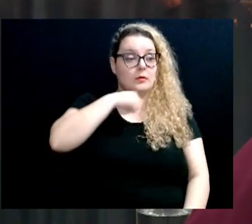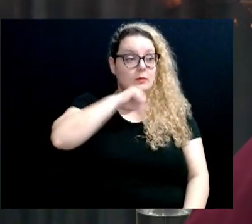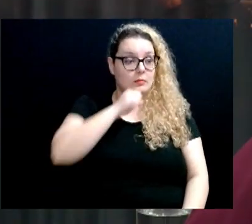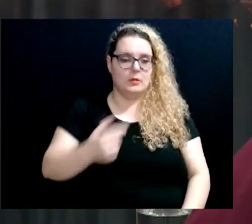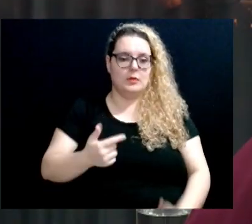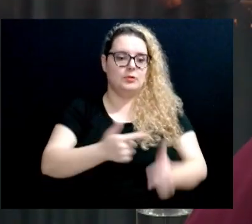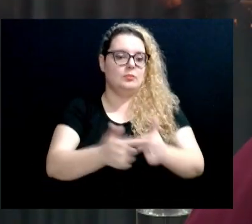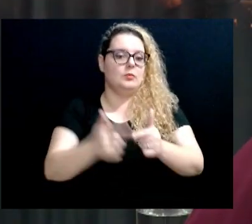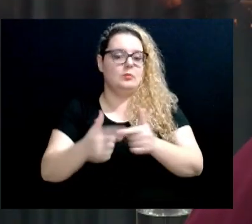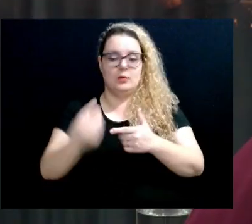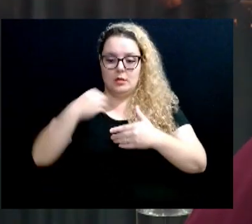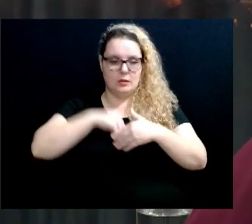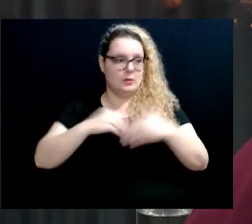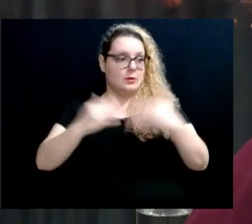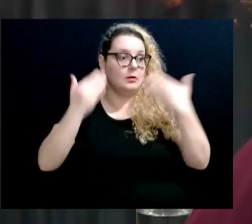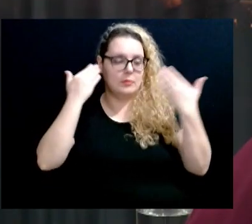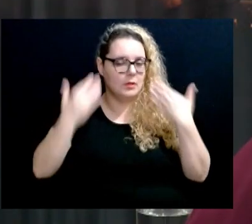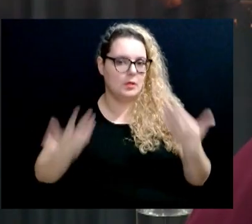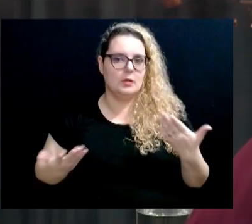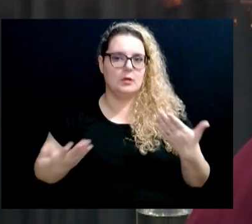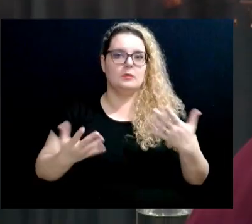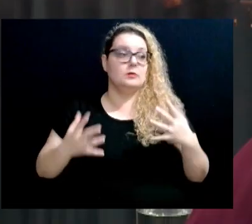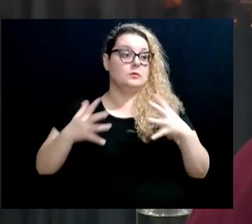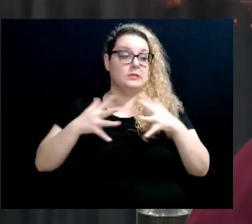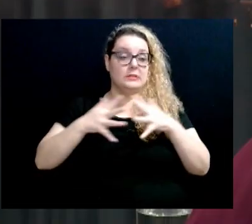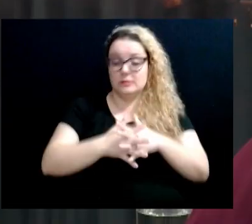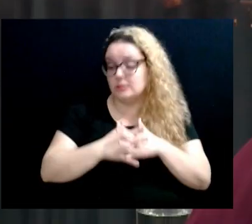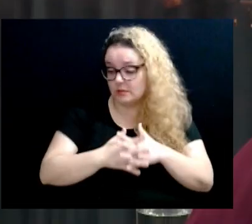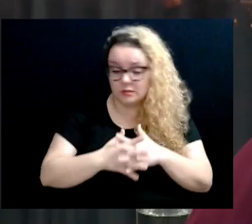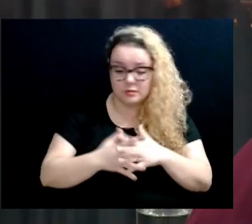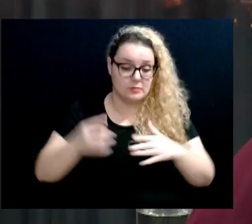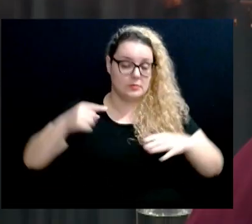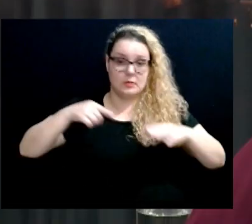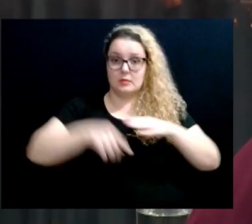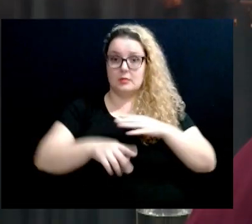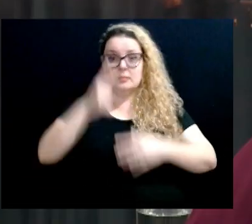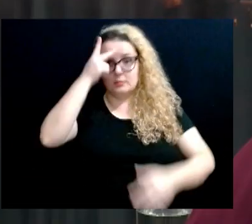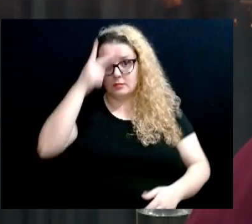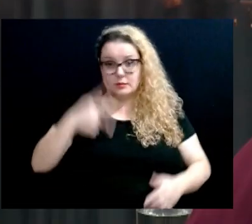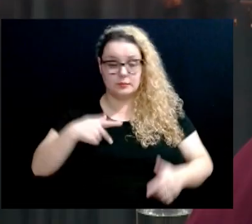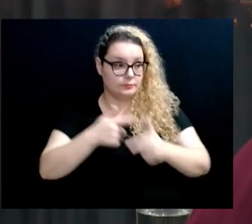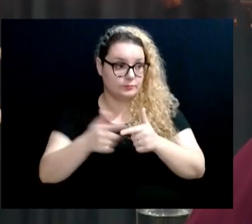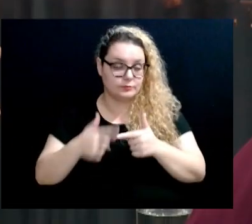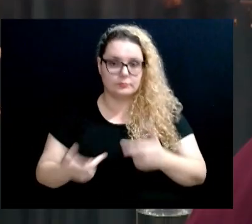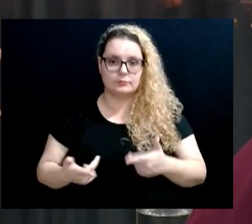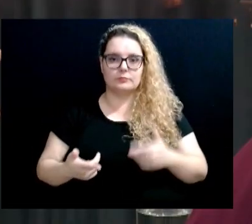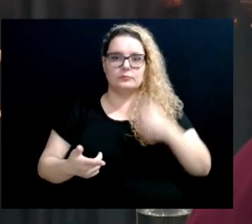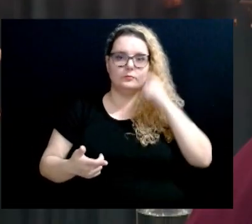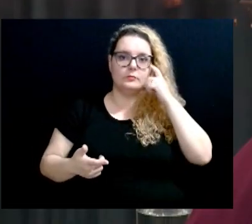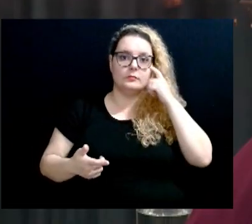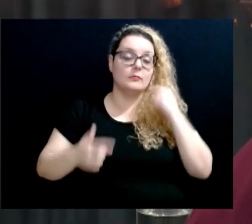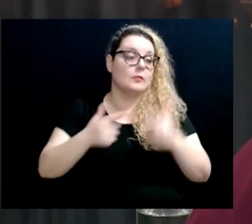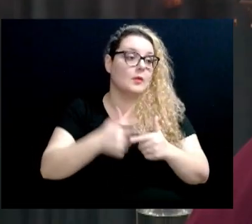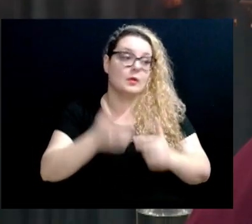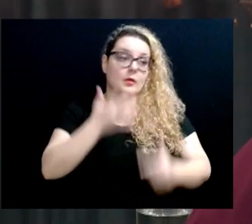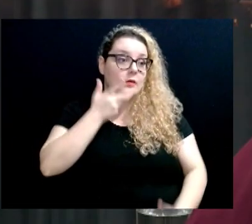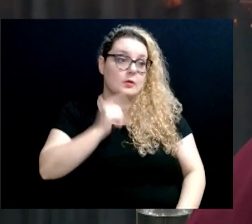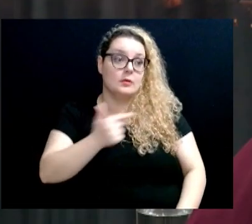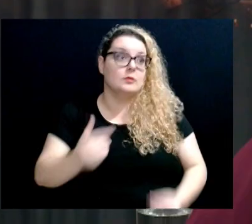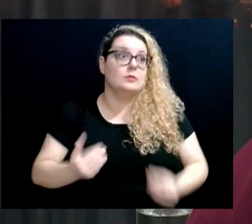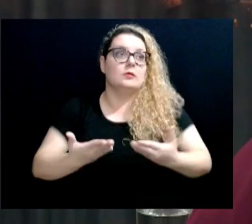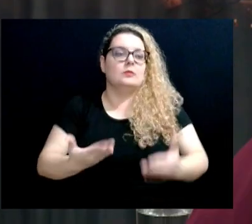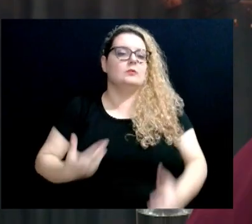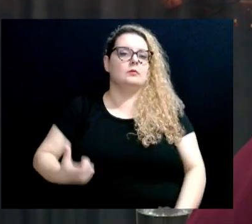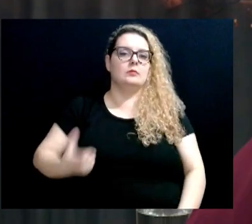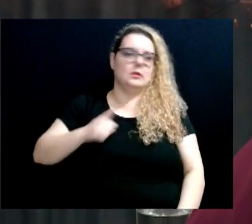estão tão confusos, estão tão imersos nos próprios problemas, que os problemas da criança não têm espaço para existir. Então, é